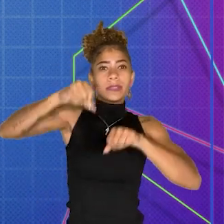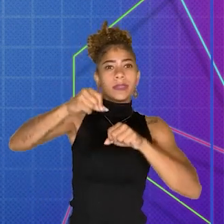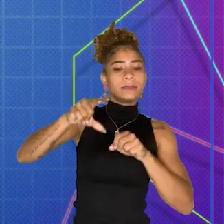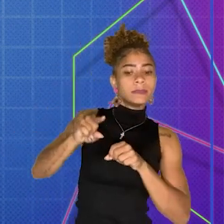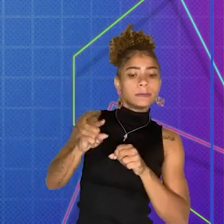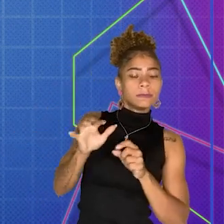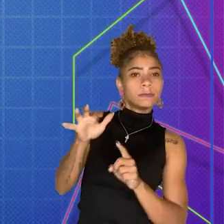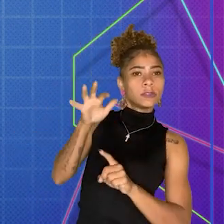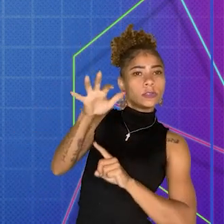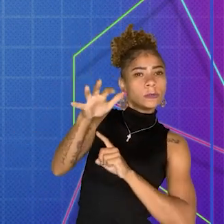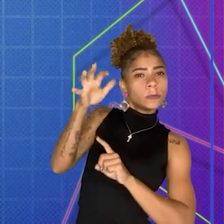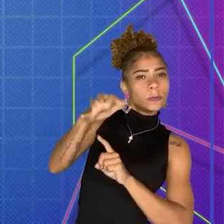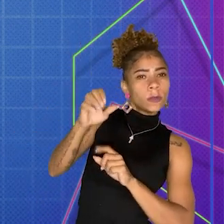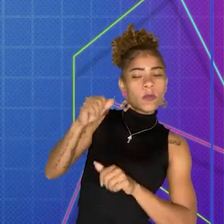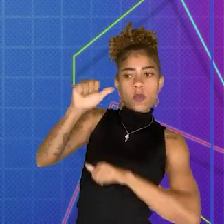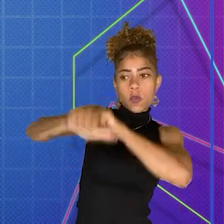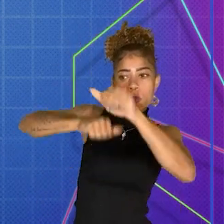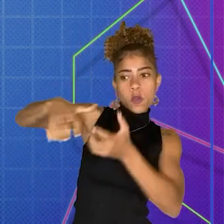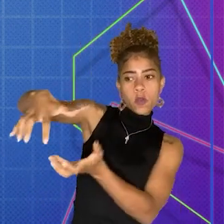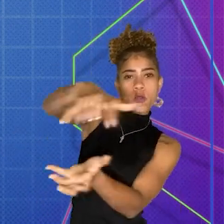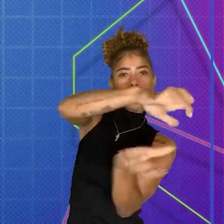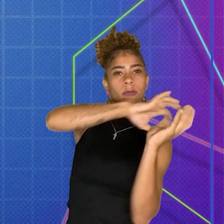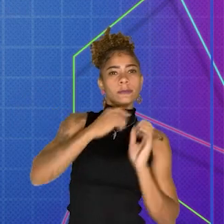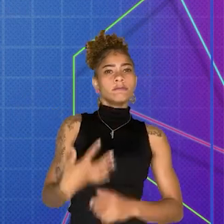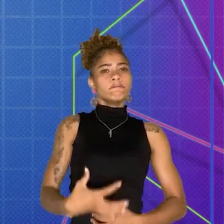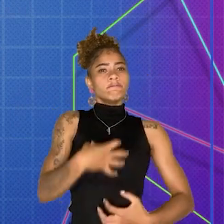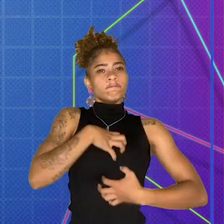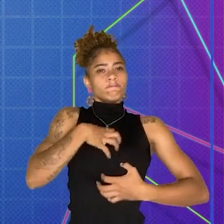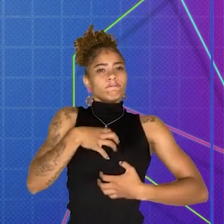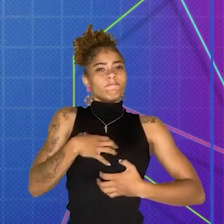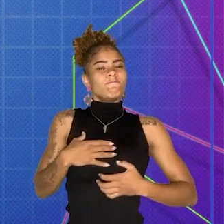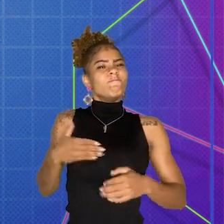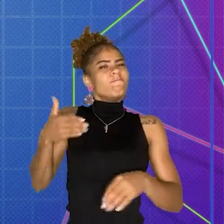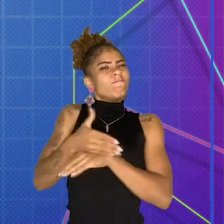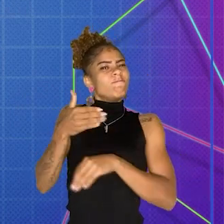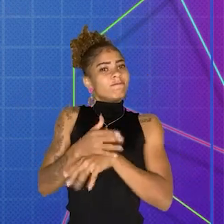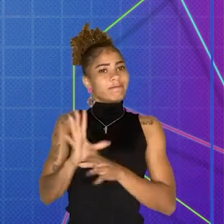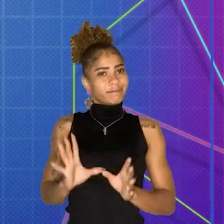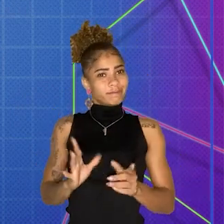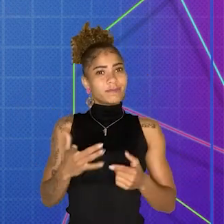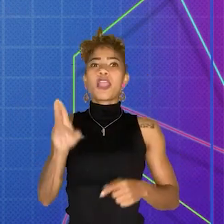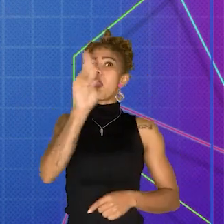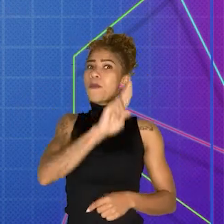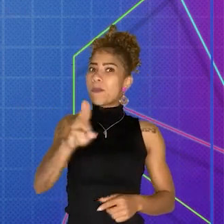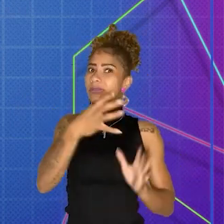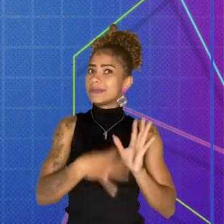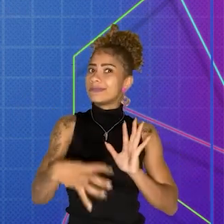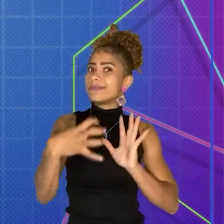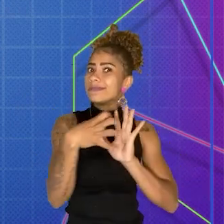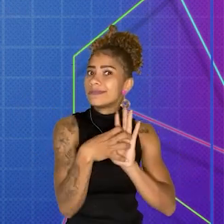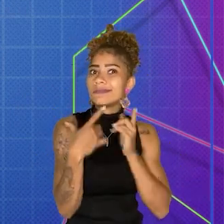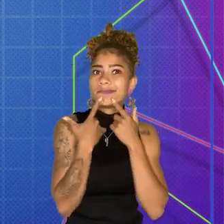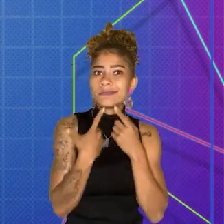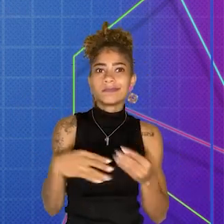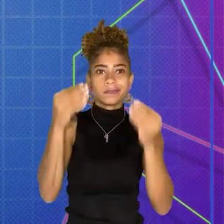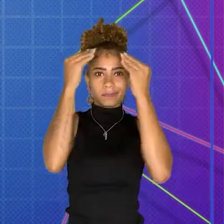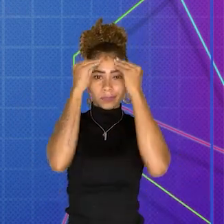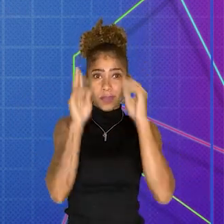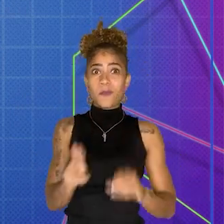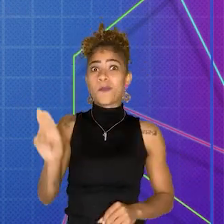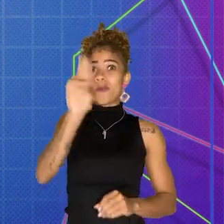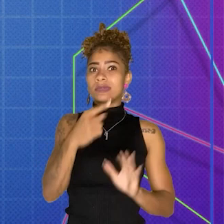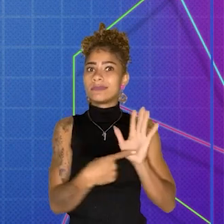escolhas realmente afetam o mundo do jogo, ele se sente mais investido na história. Uso de linguagem simbólica. A utilização de